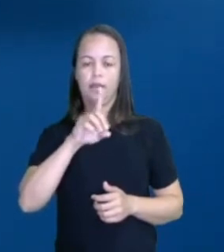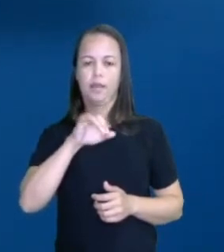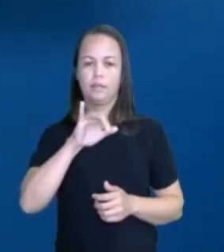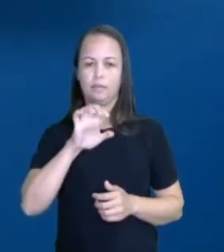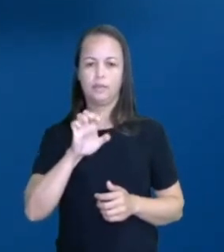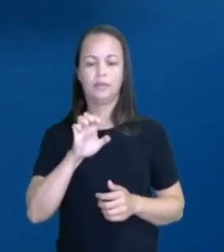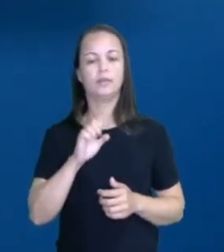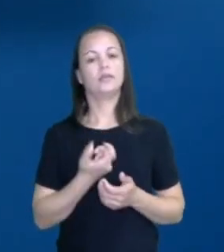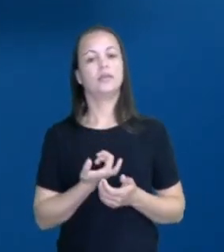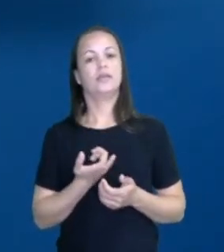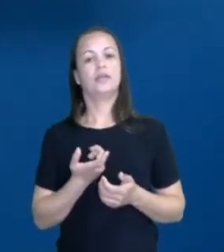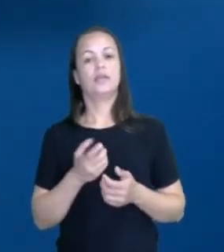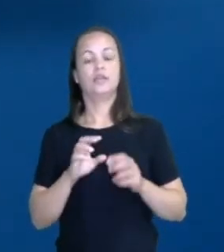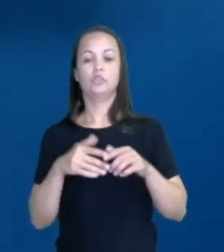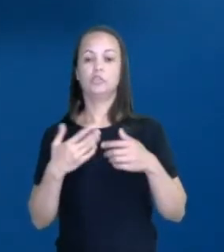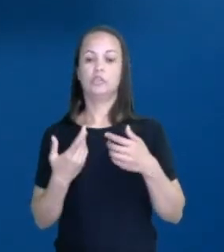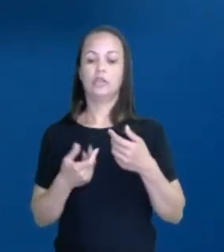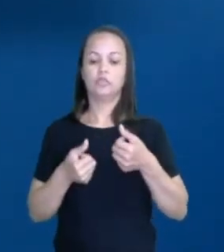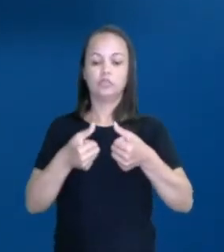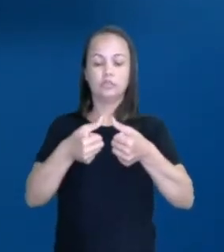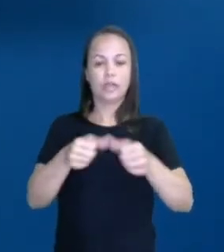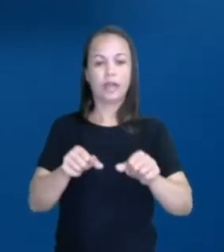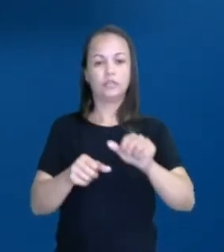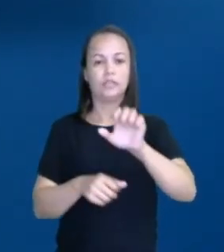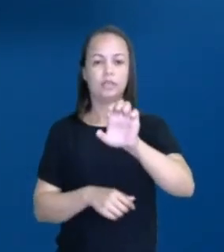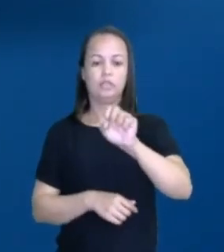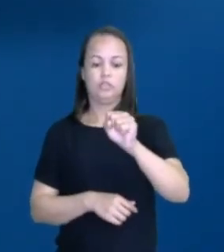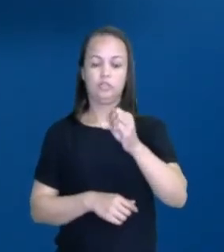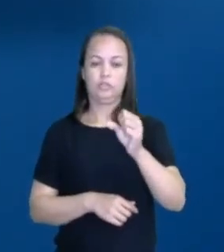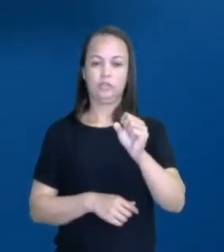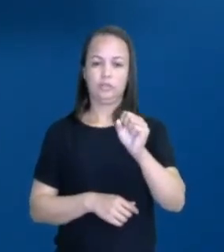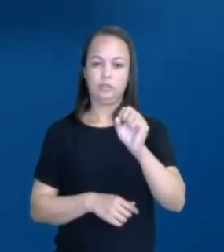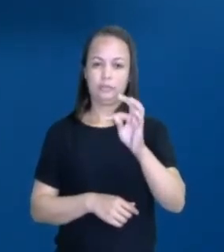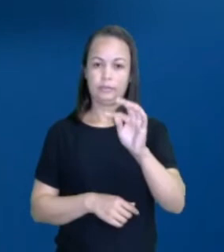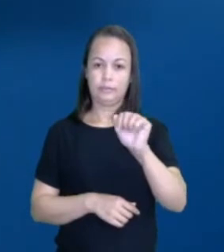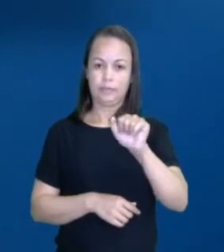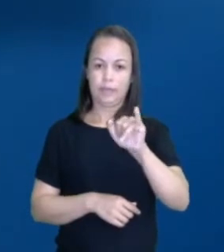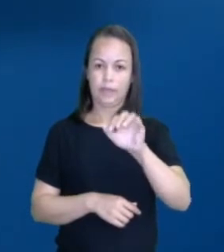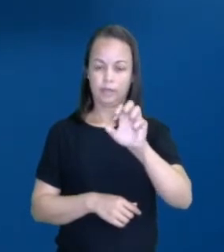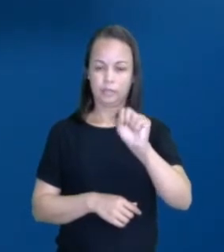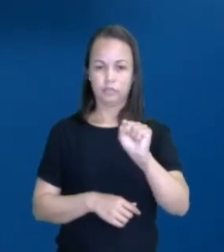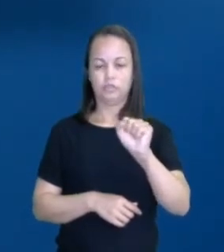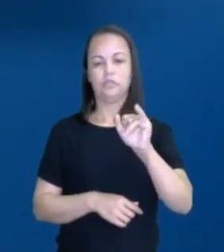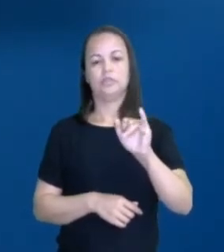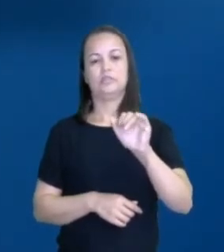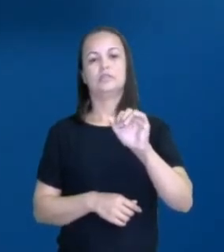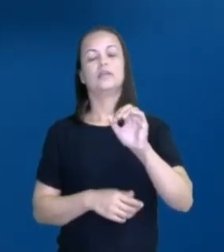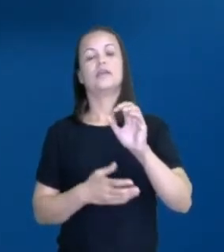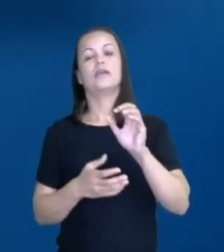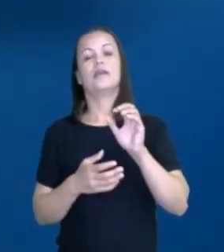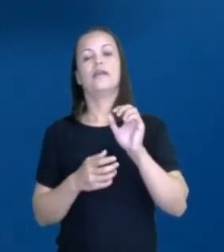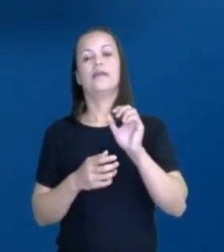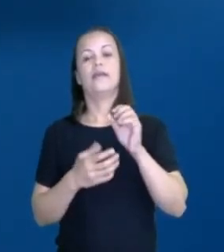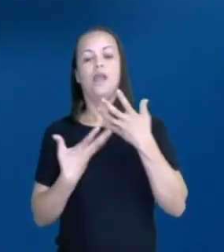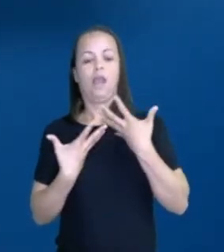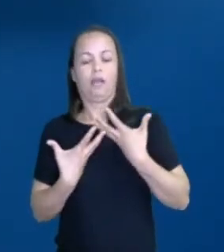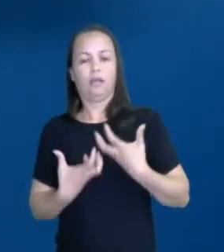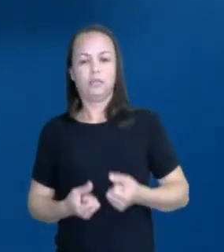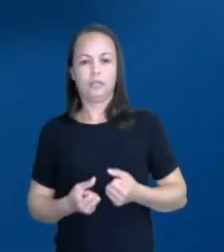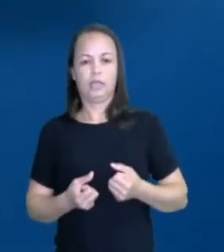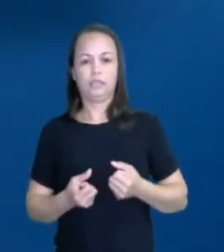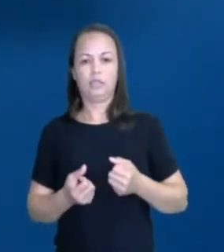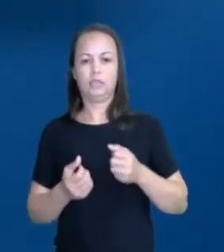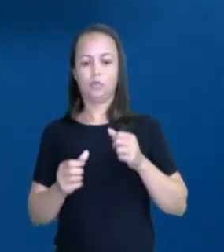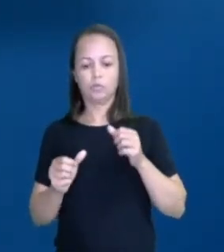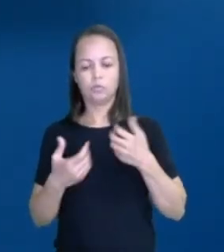característica permanente. Significa que quando eu descansar, esse meu estado ele vai mudar. Então, por